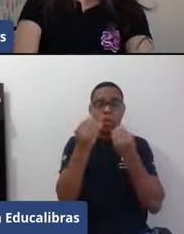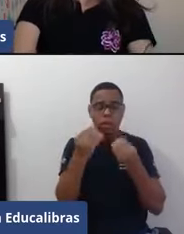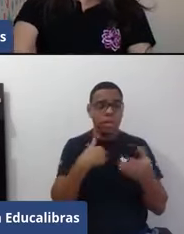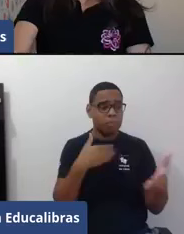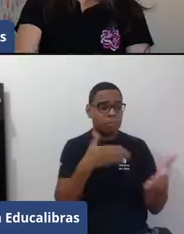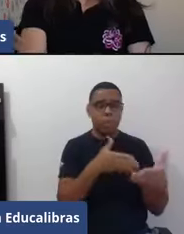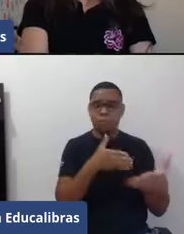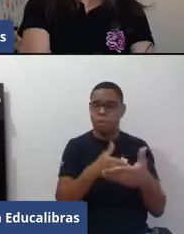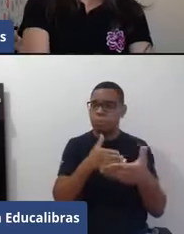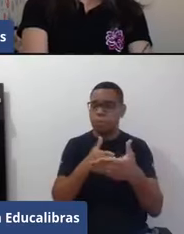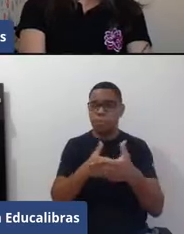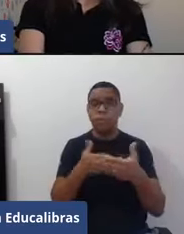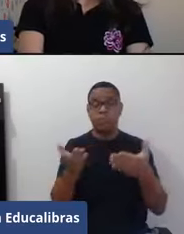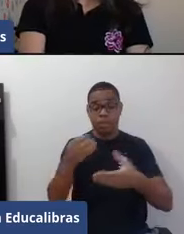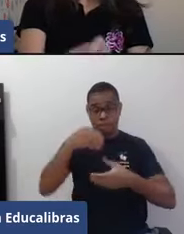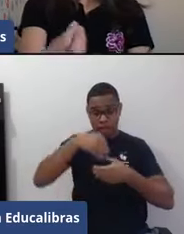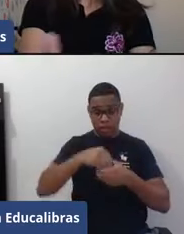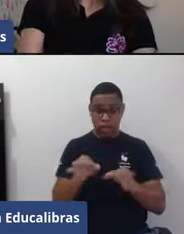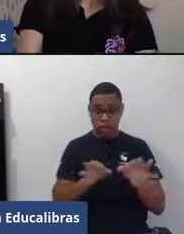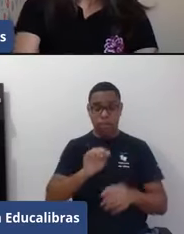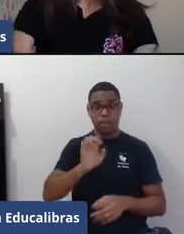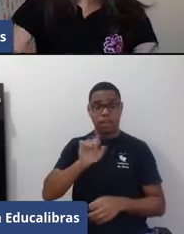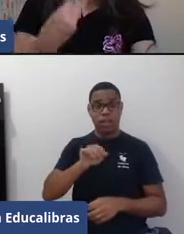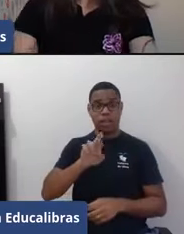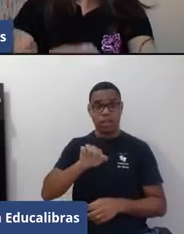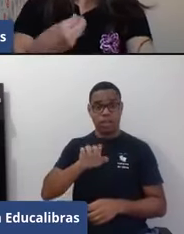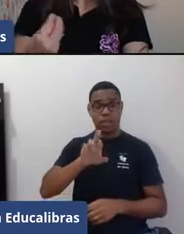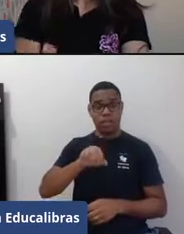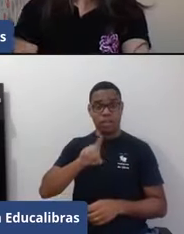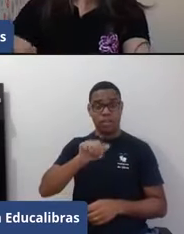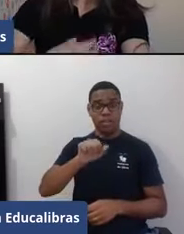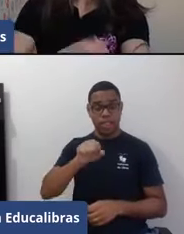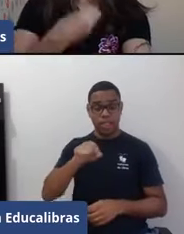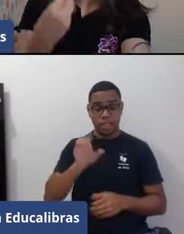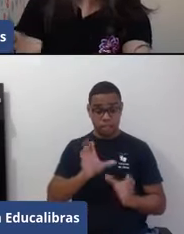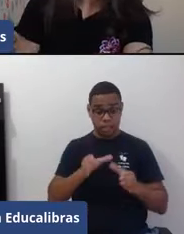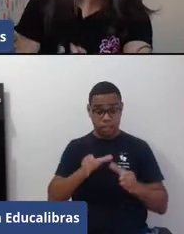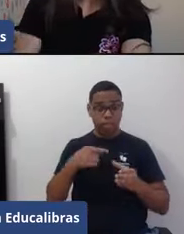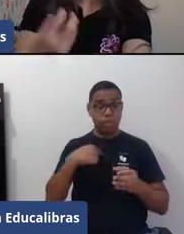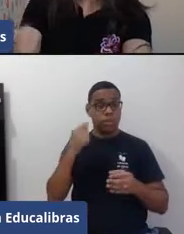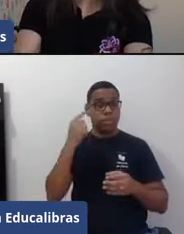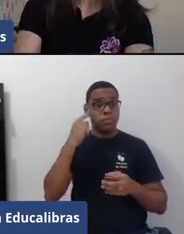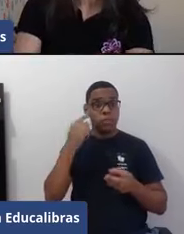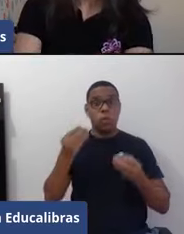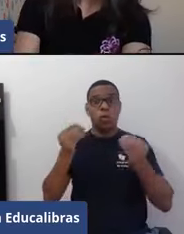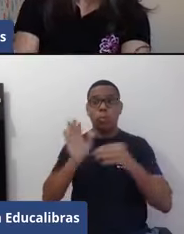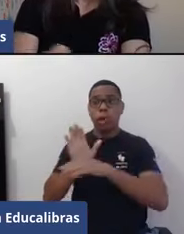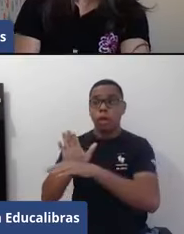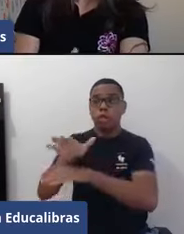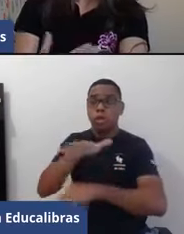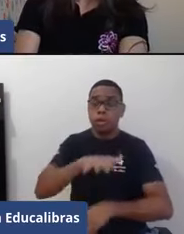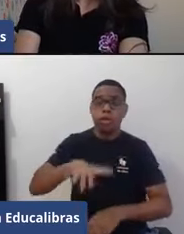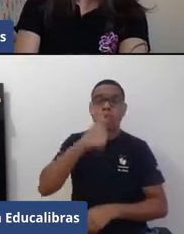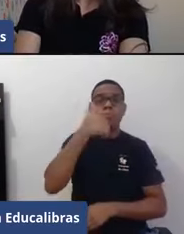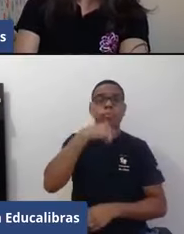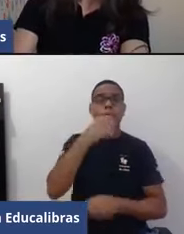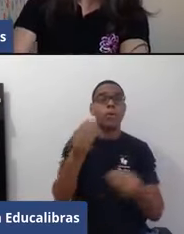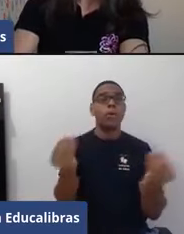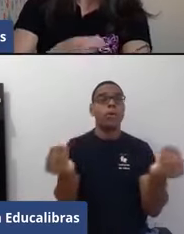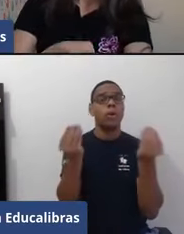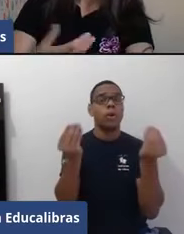passos dentro do Entre Rodas, a pergunta que a gente se faz é como nós podemos ajudar essas mães. Então, a gente lança